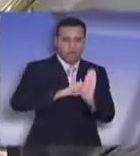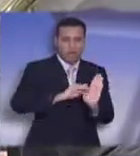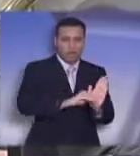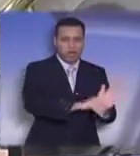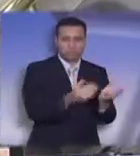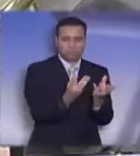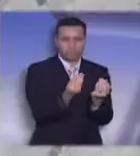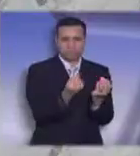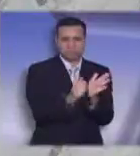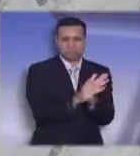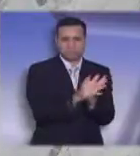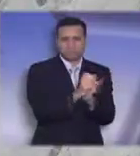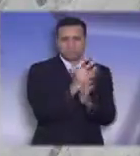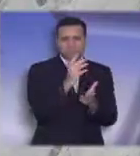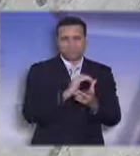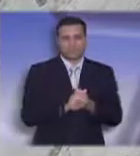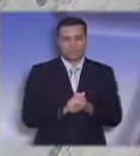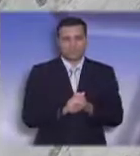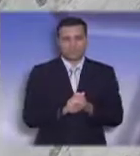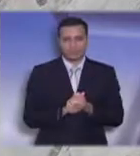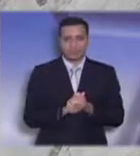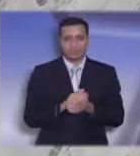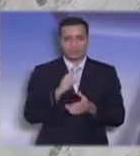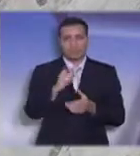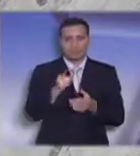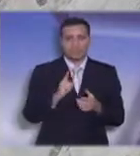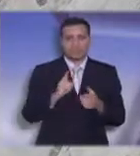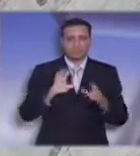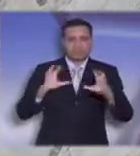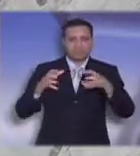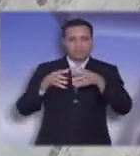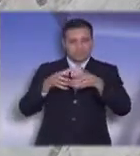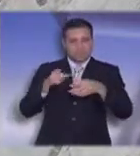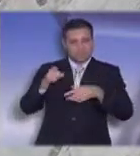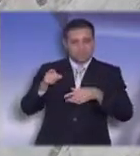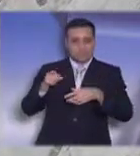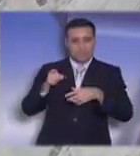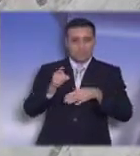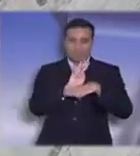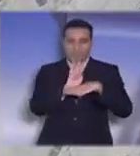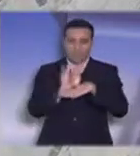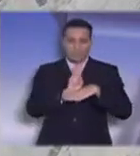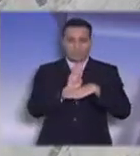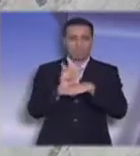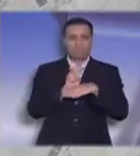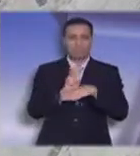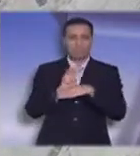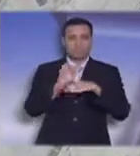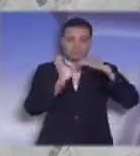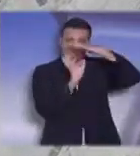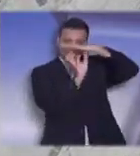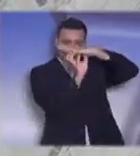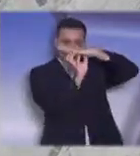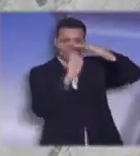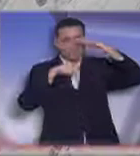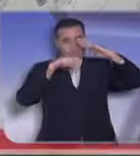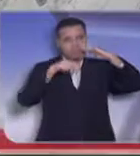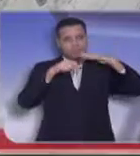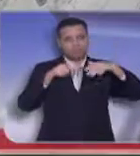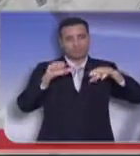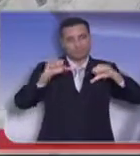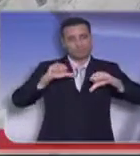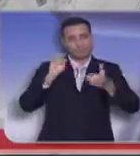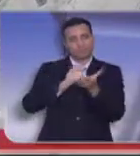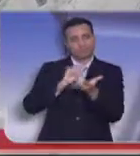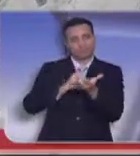um absurdo também. Compete a essas concessionárias essa parte de fiscalização através de câmeras que está sendo muito mal feita.